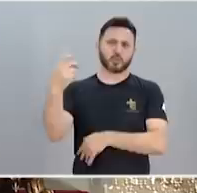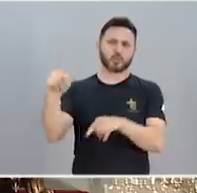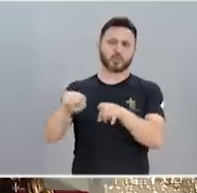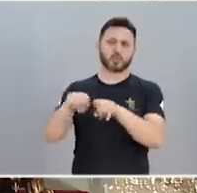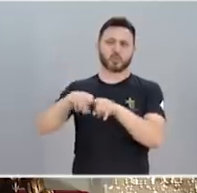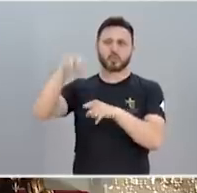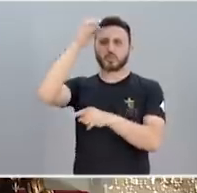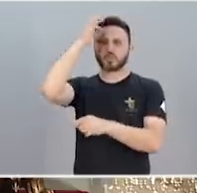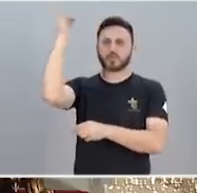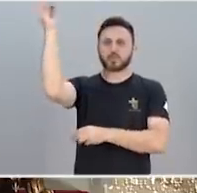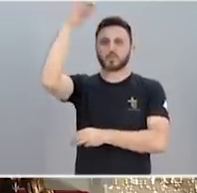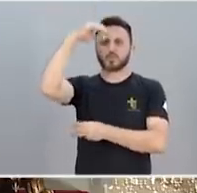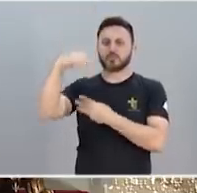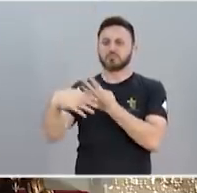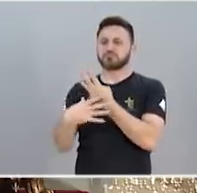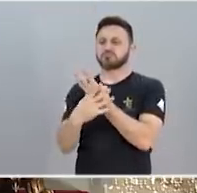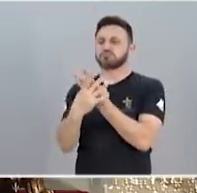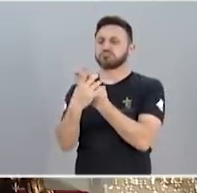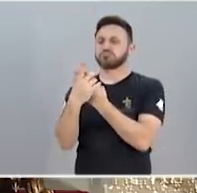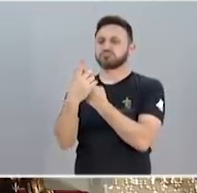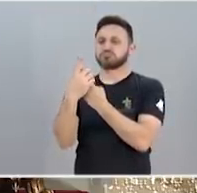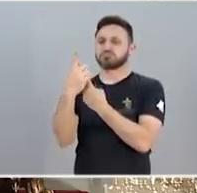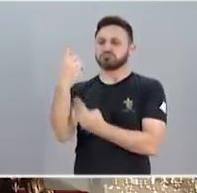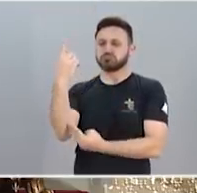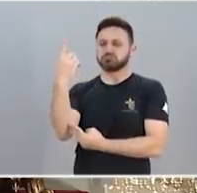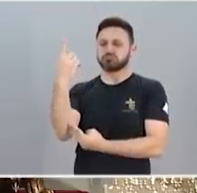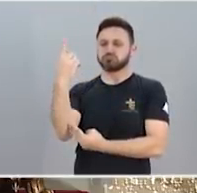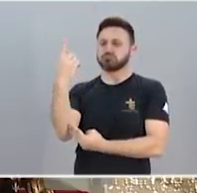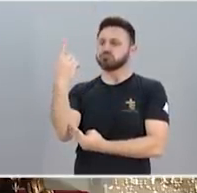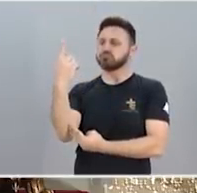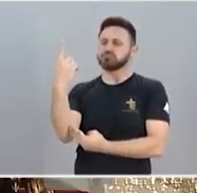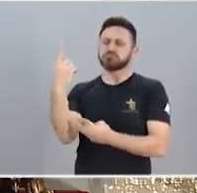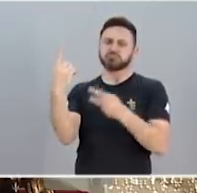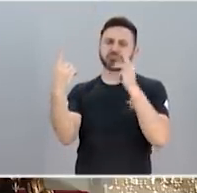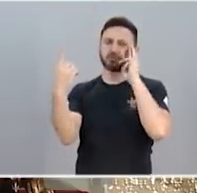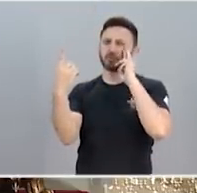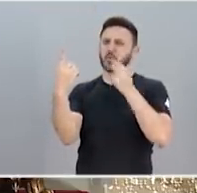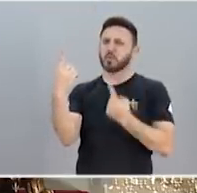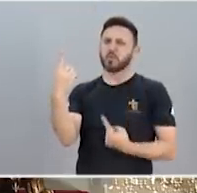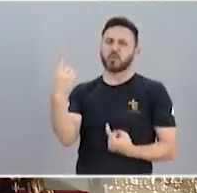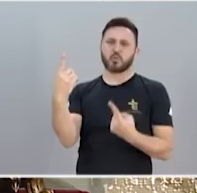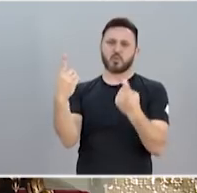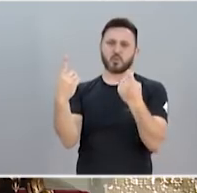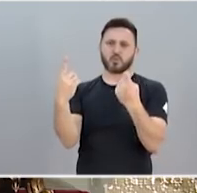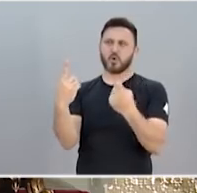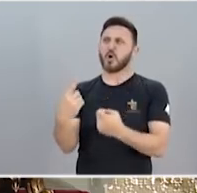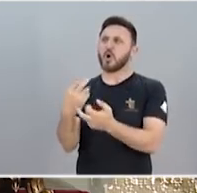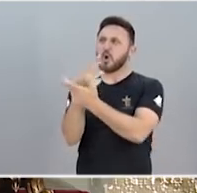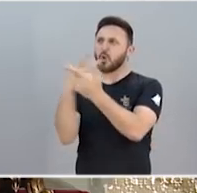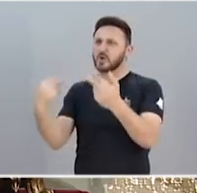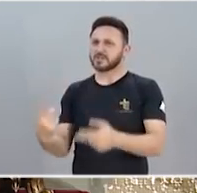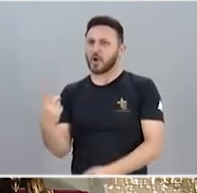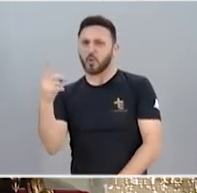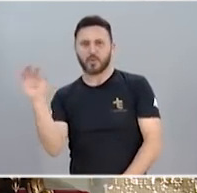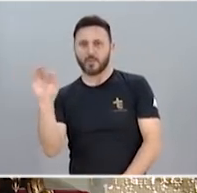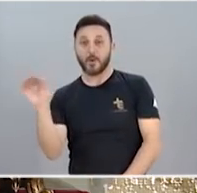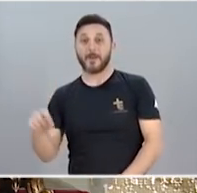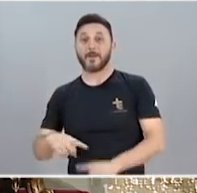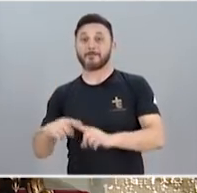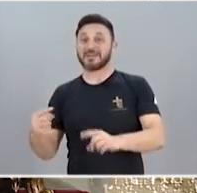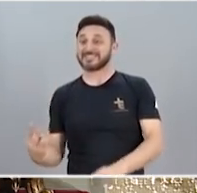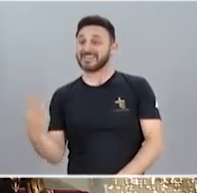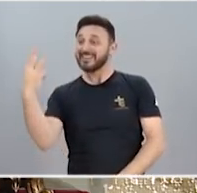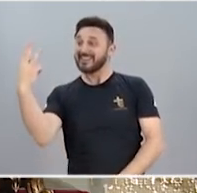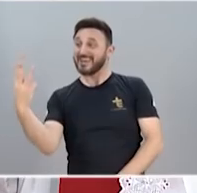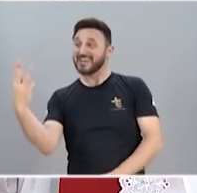Espírito Santo, sois um só Deus e um só Senhor. Não uma só coisa, mas três pessoas